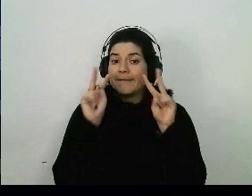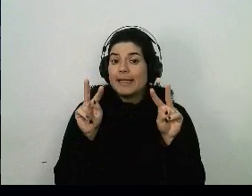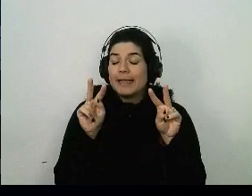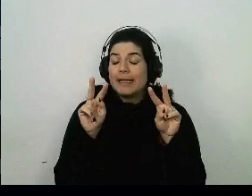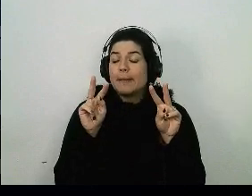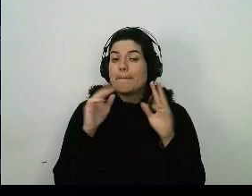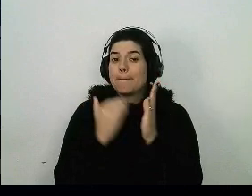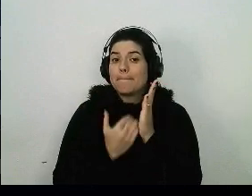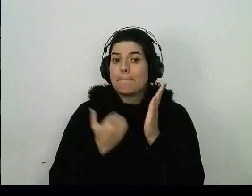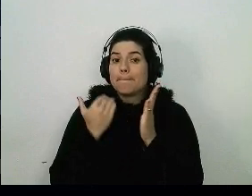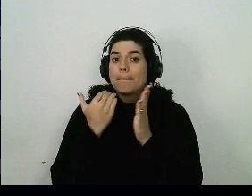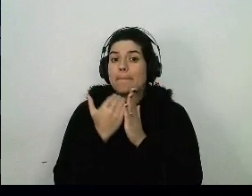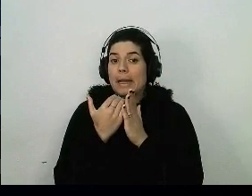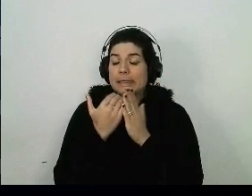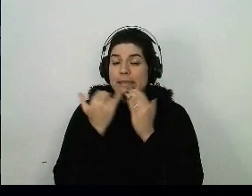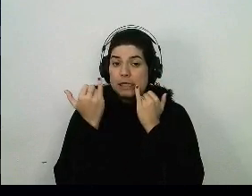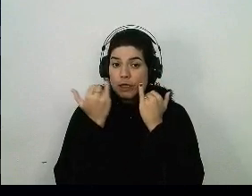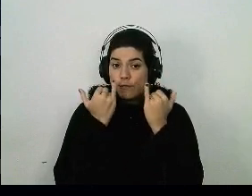banco.